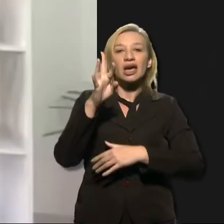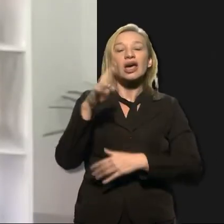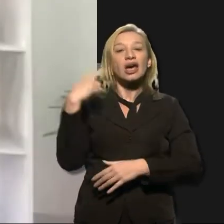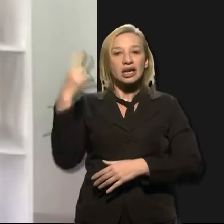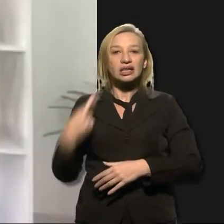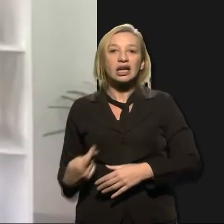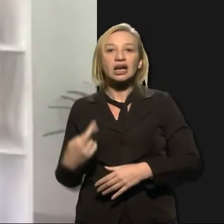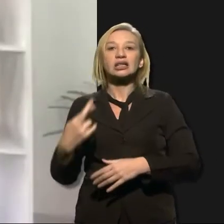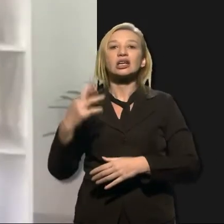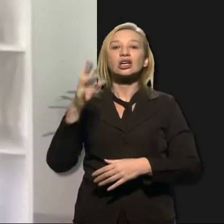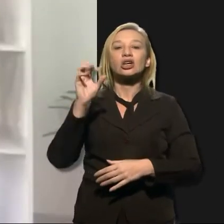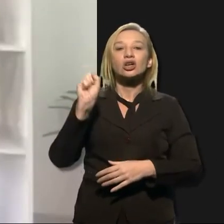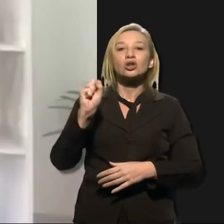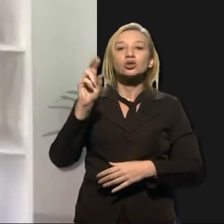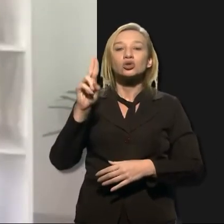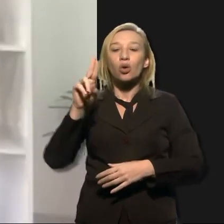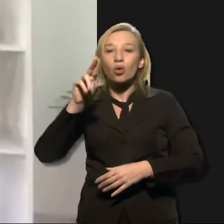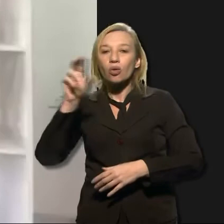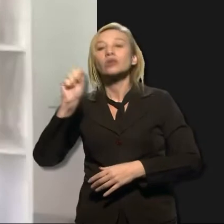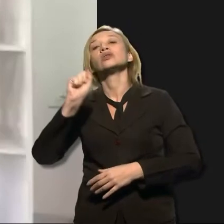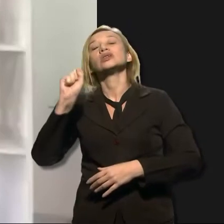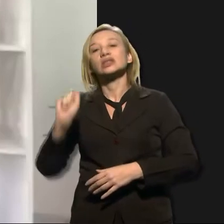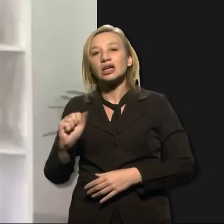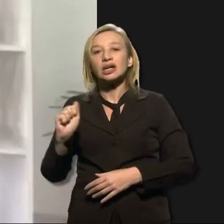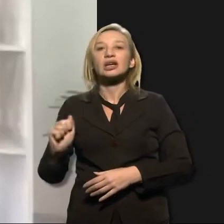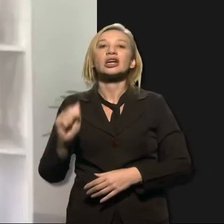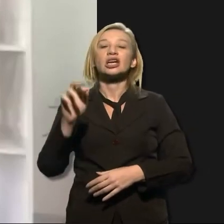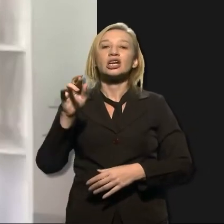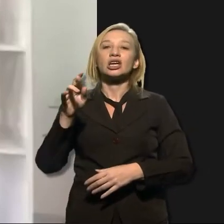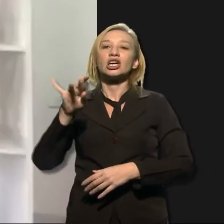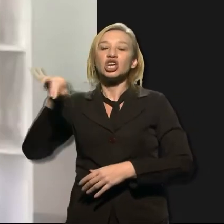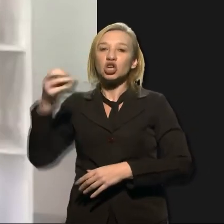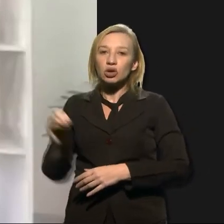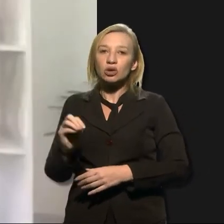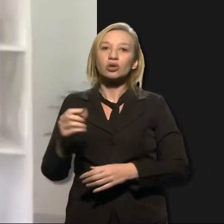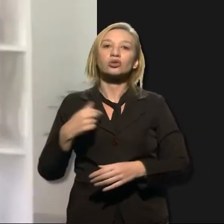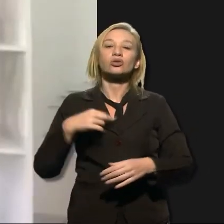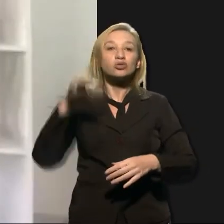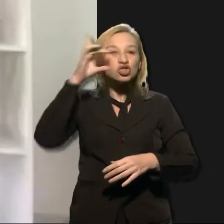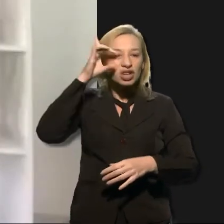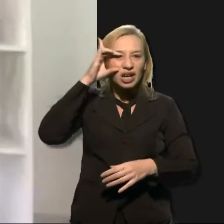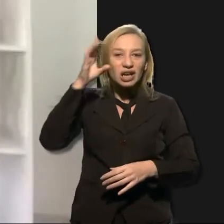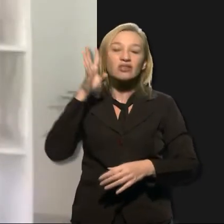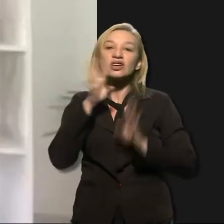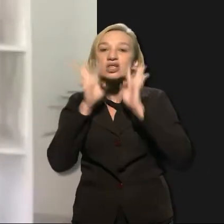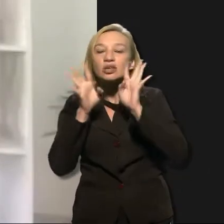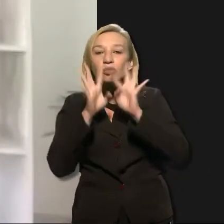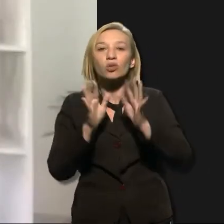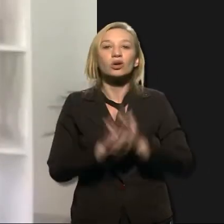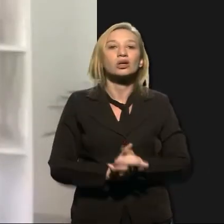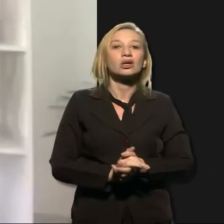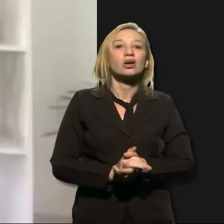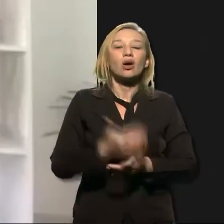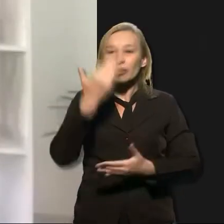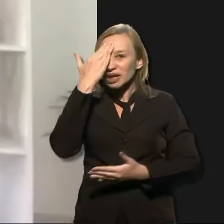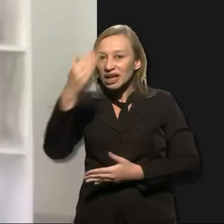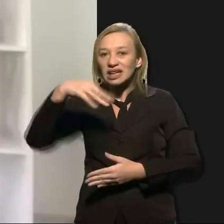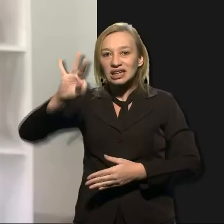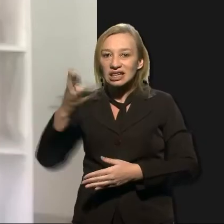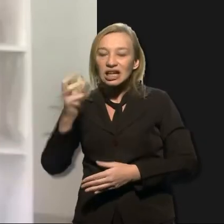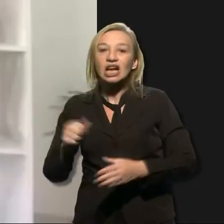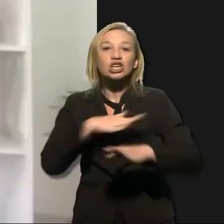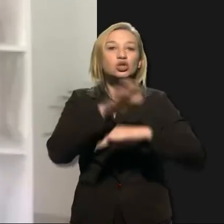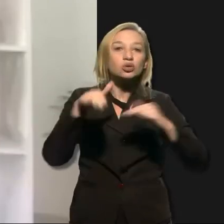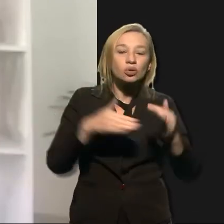só entrar nas nossas redes, Renata Souza Rio. Estou no Instagram, estou no Twitter e também Facebook.